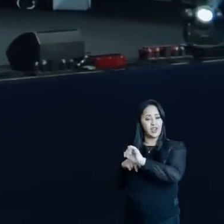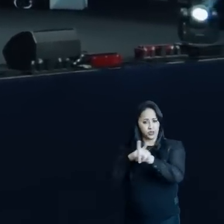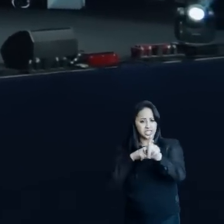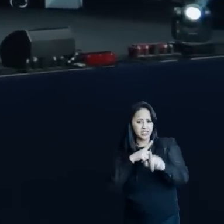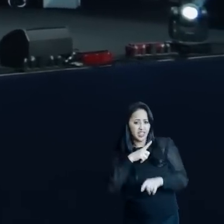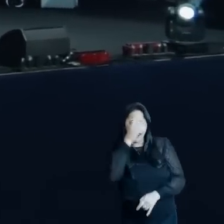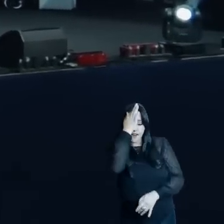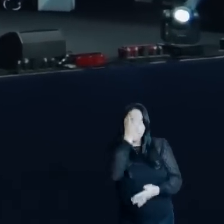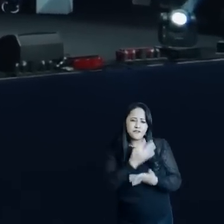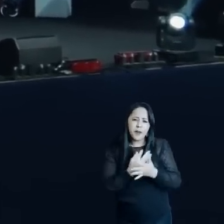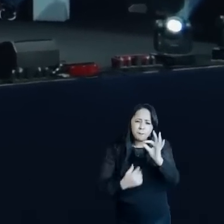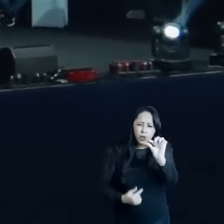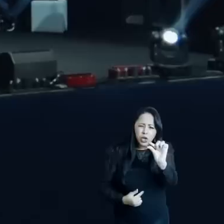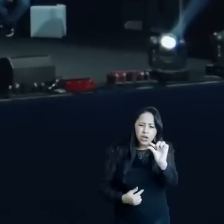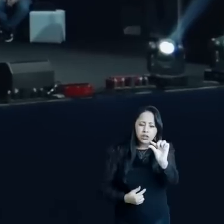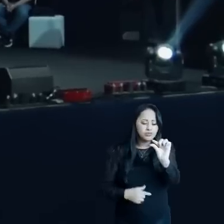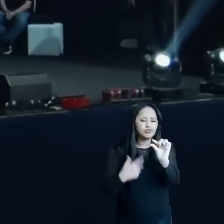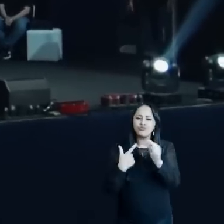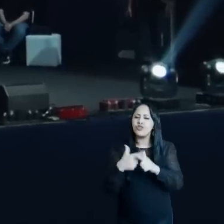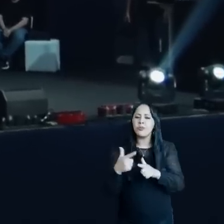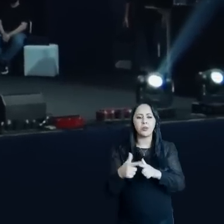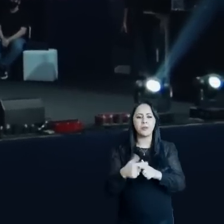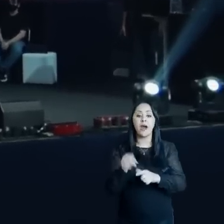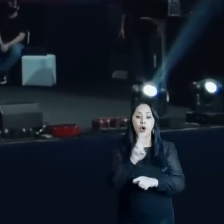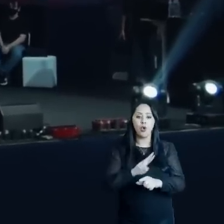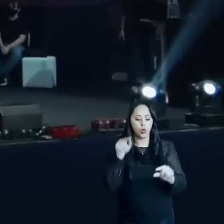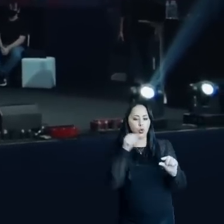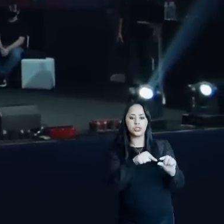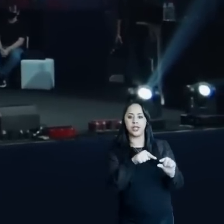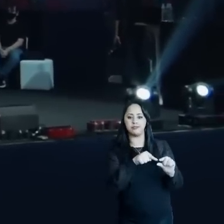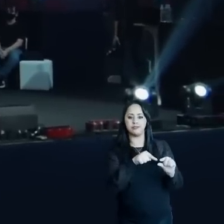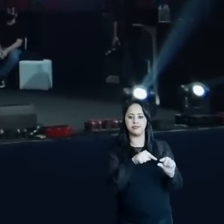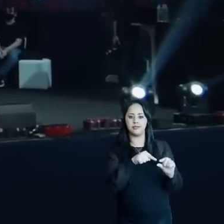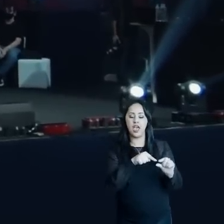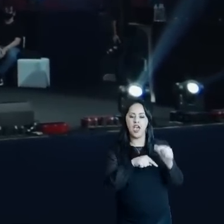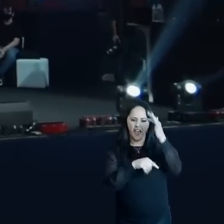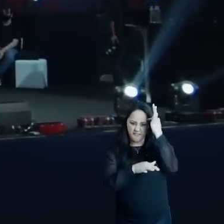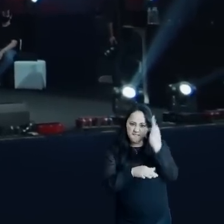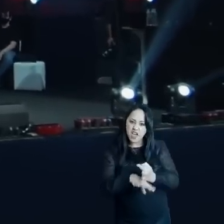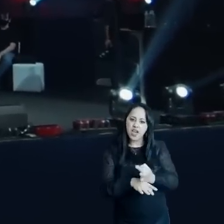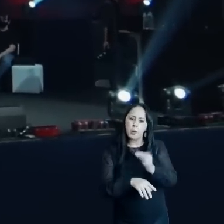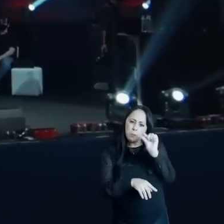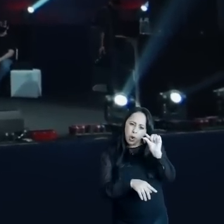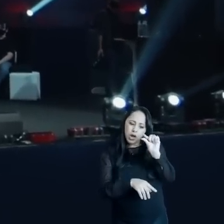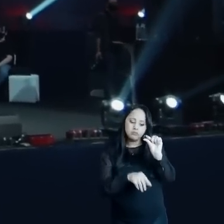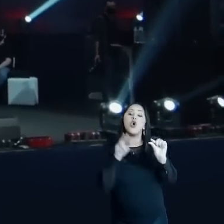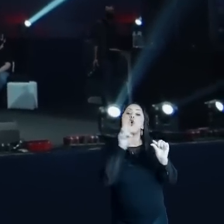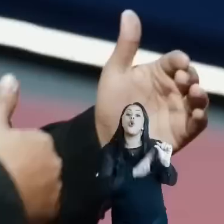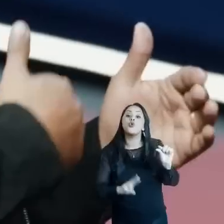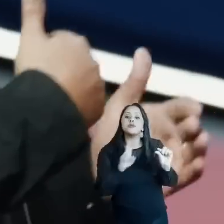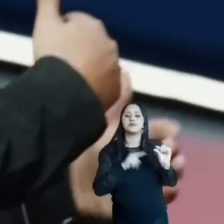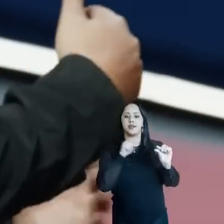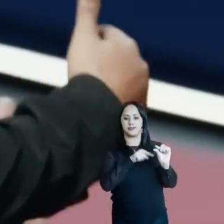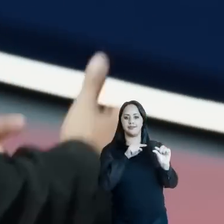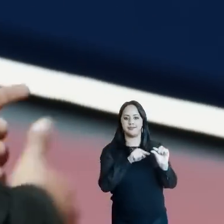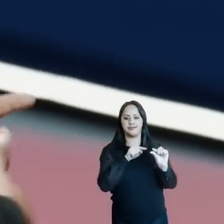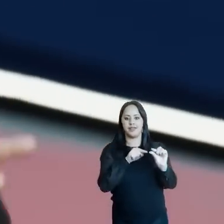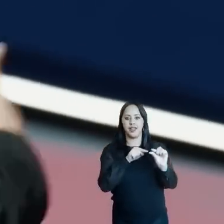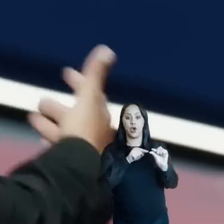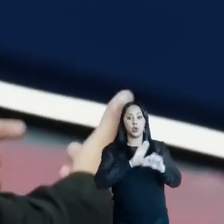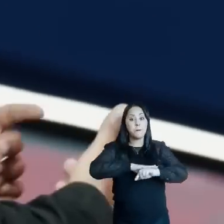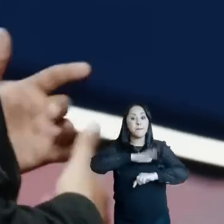mesmo. Como que você faz ela crescer? Usando ela. Quanto mais você usa ela, mais ela cresce. Mais ela cresce. Quanto mais eu